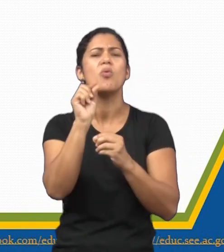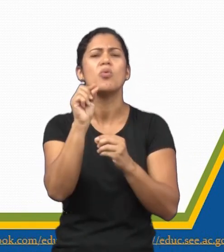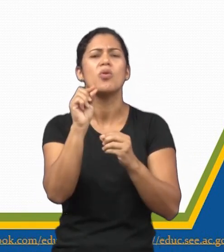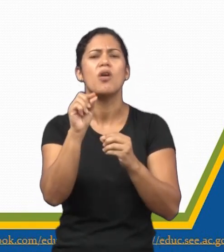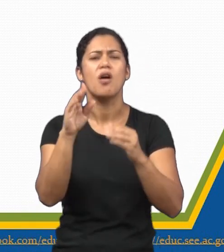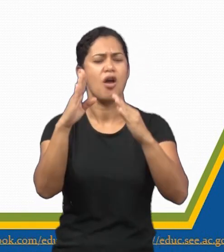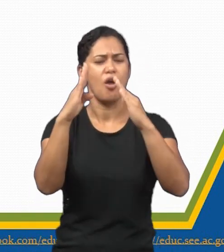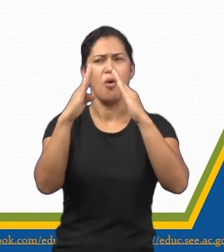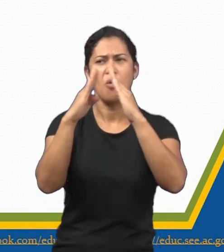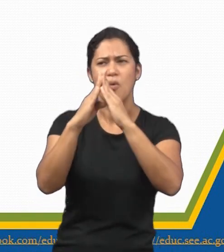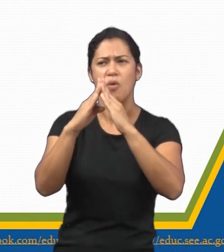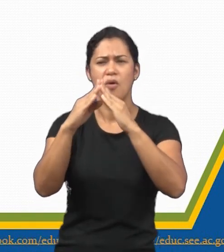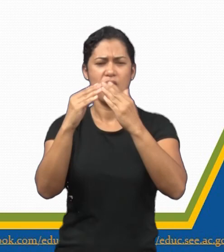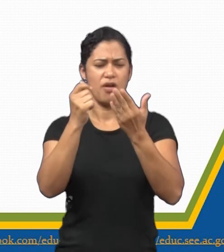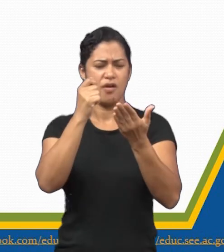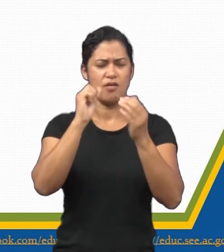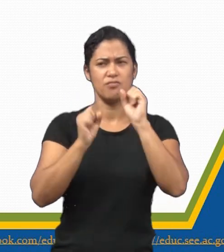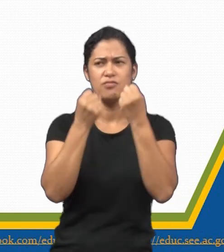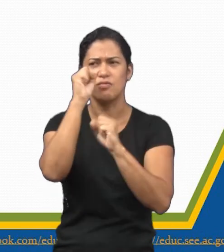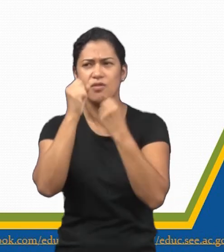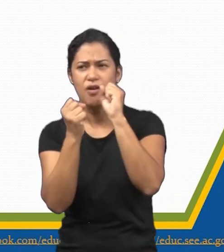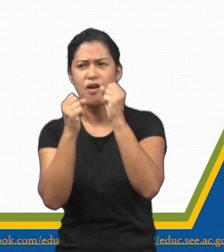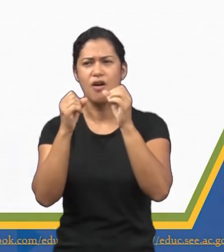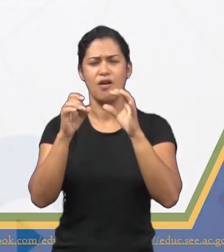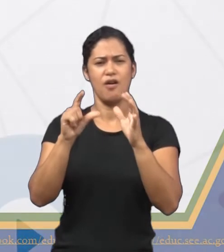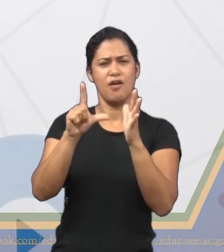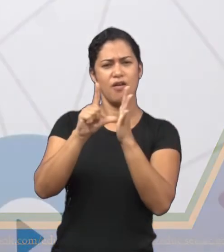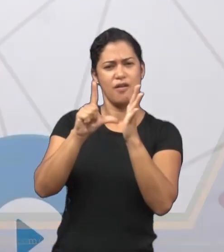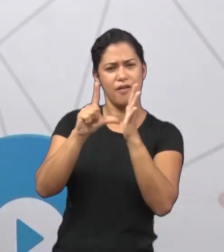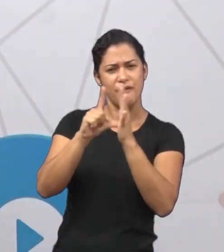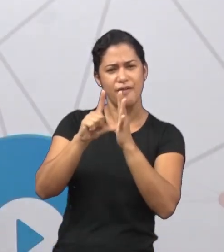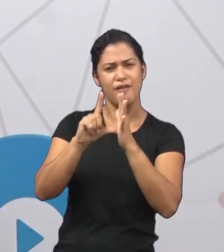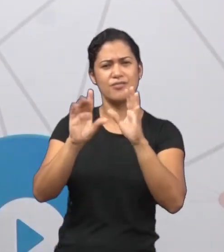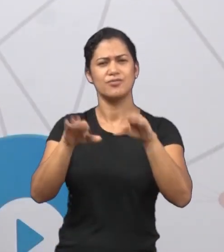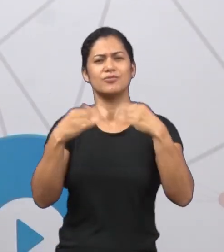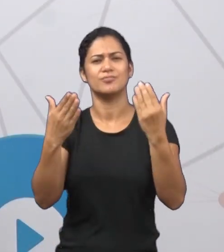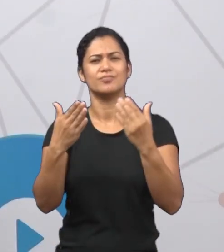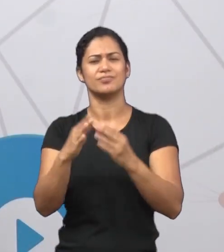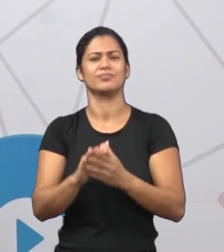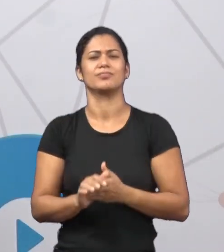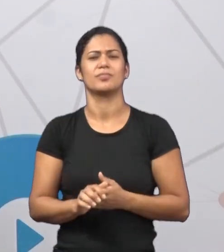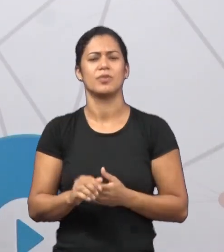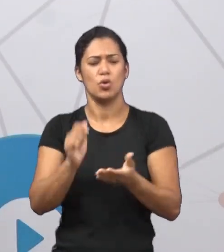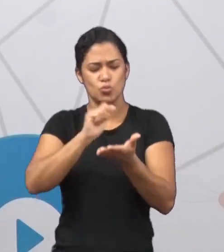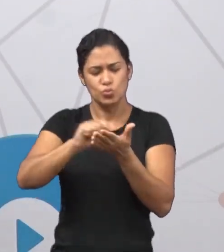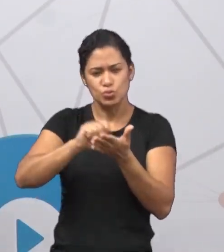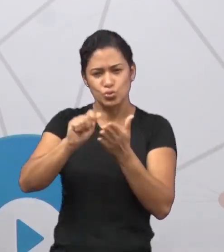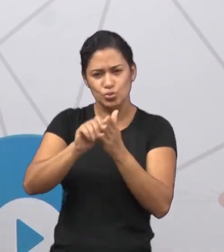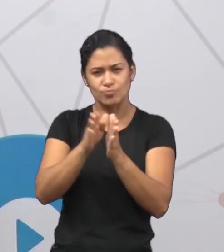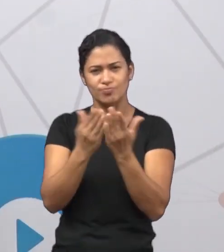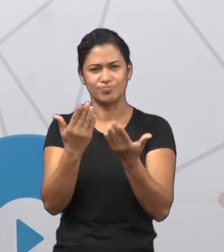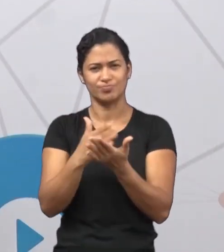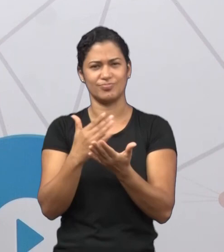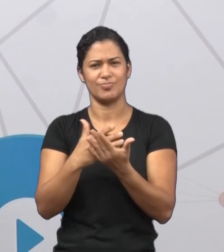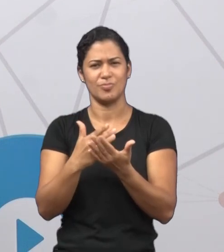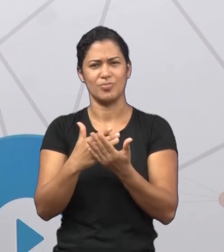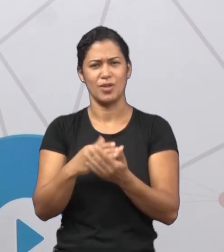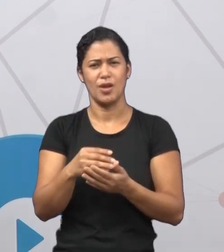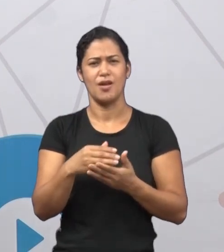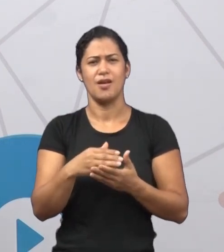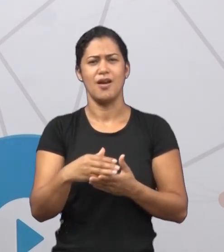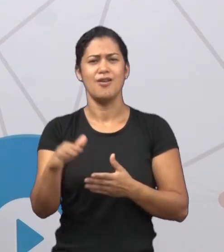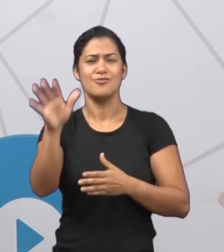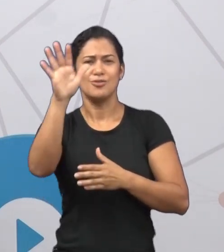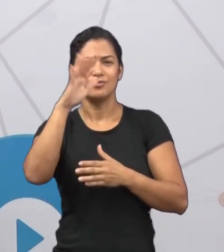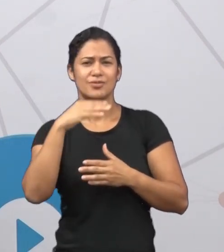informações no seu caderninho. Tudo certinho, crianças? Eu quero deixar um beijo no coração de vocês e dizer que já estou com bastante saudade de vocês